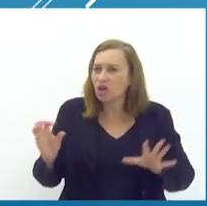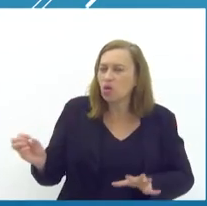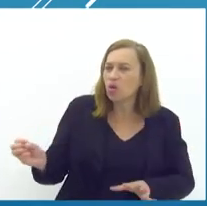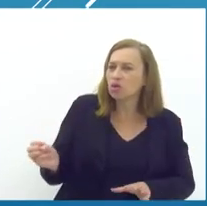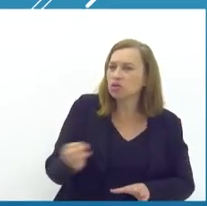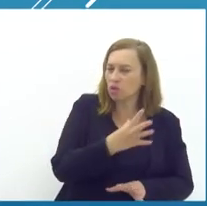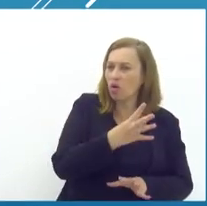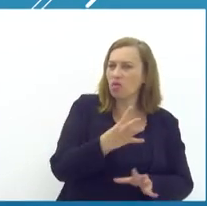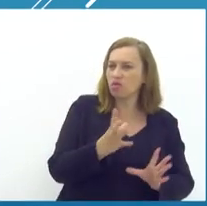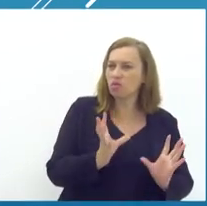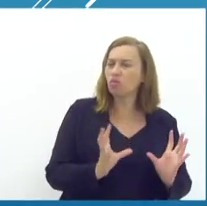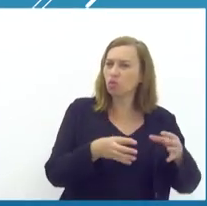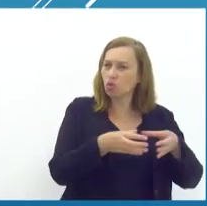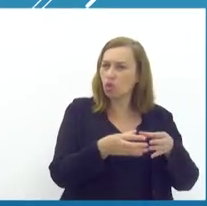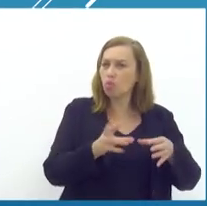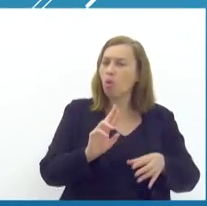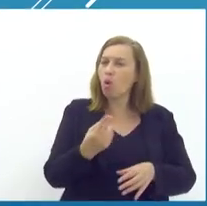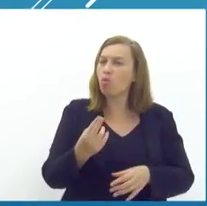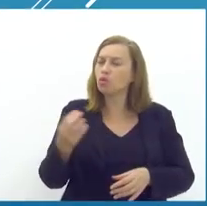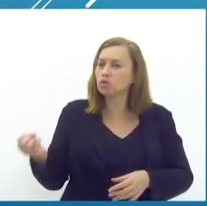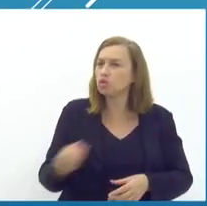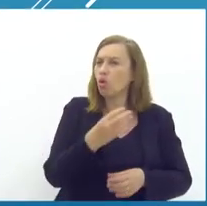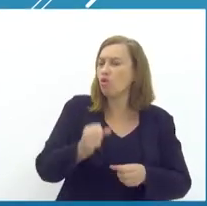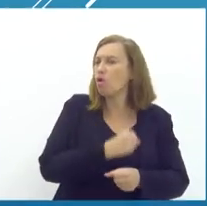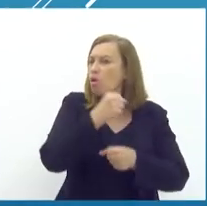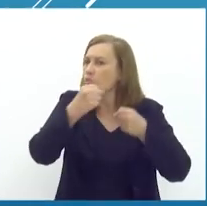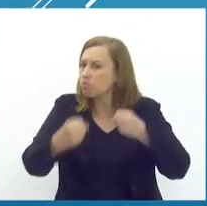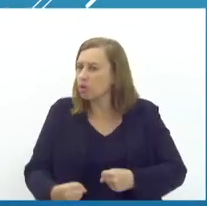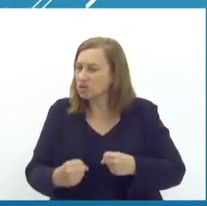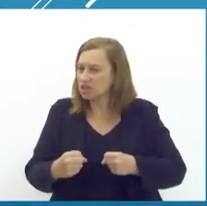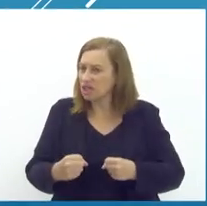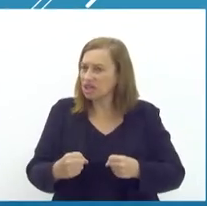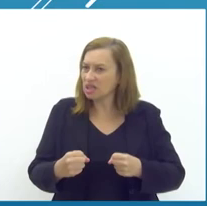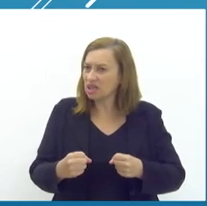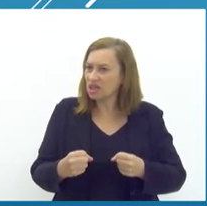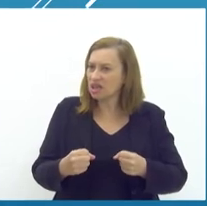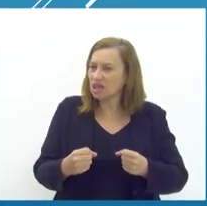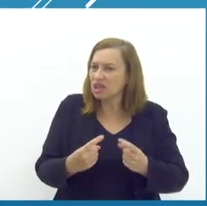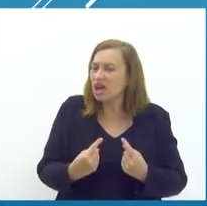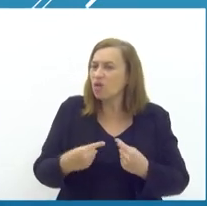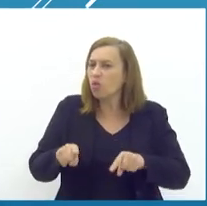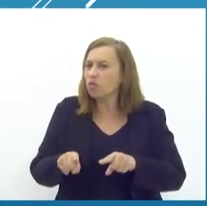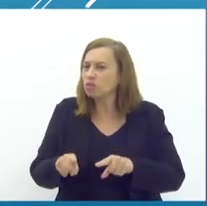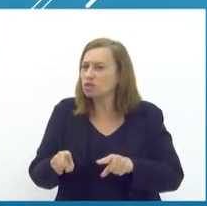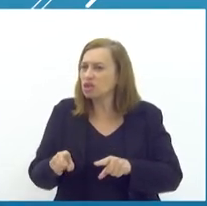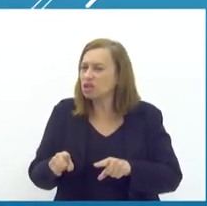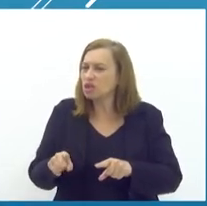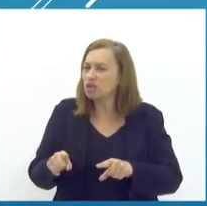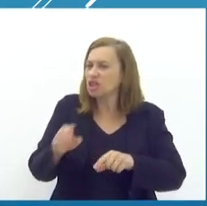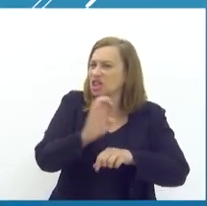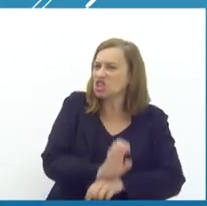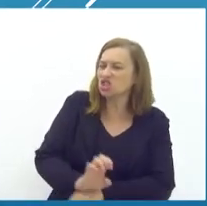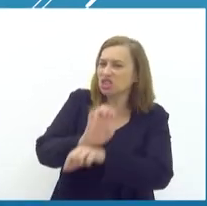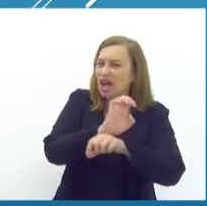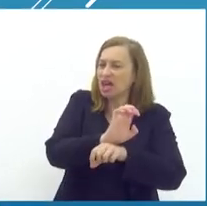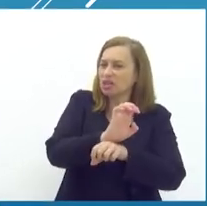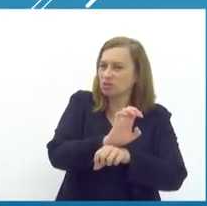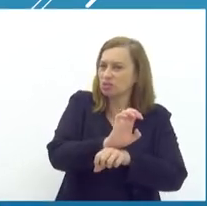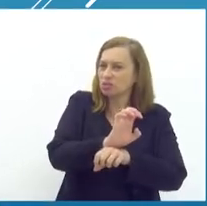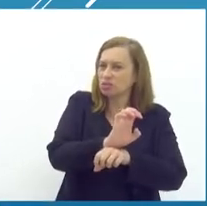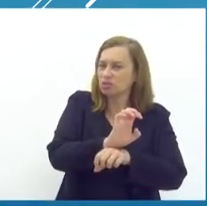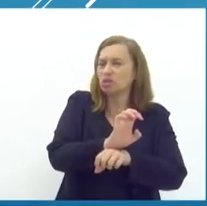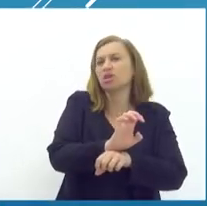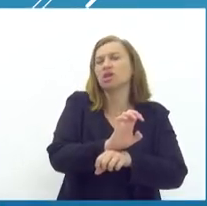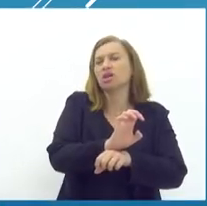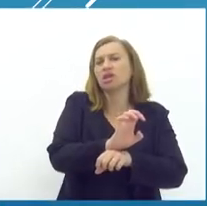poder que se sobressai sobre os entes Federados sobre os estados e municípios